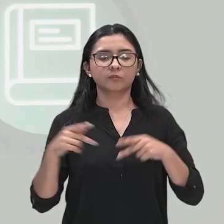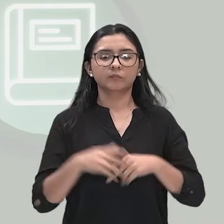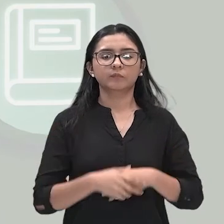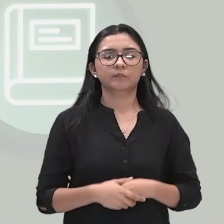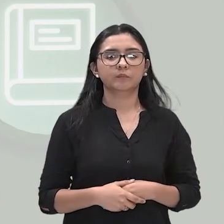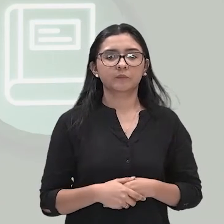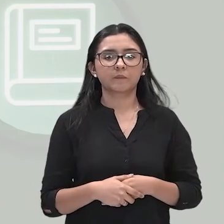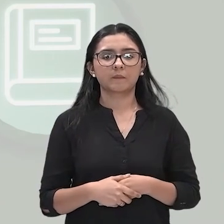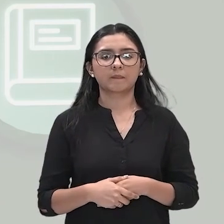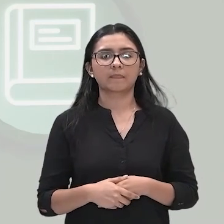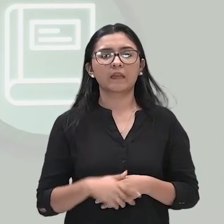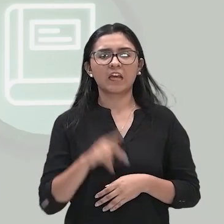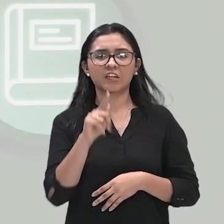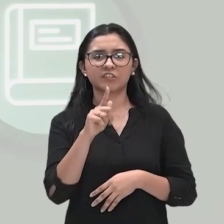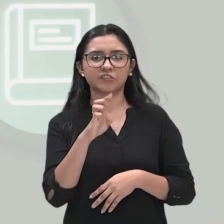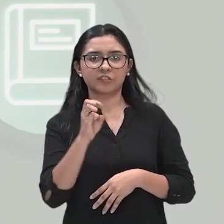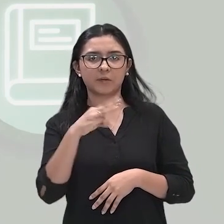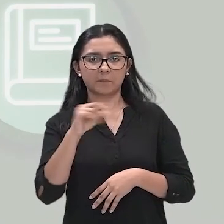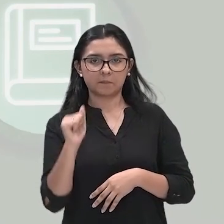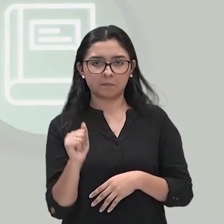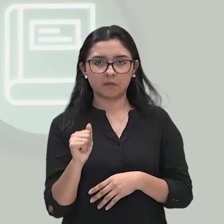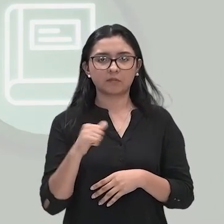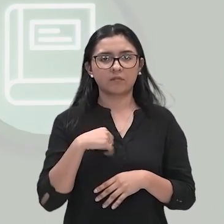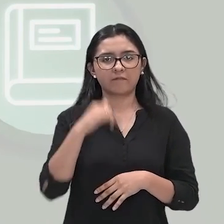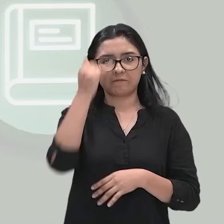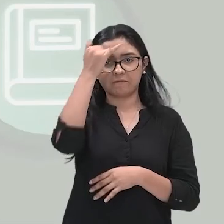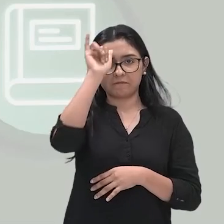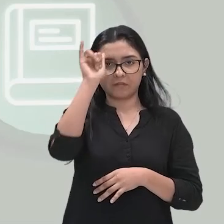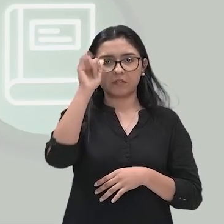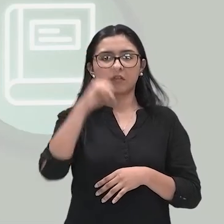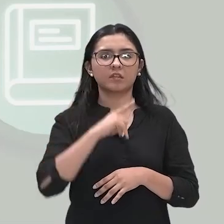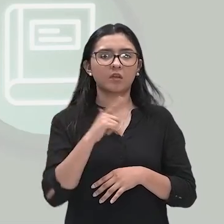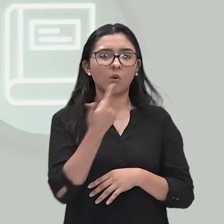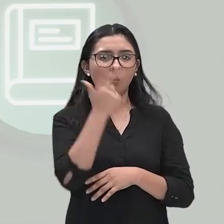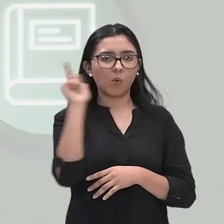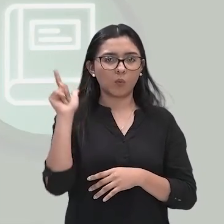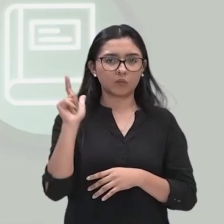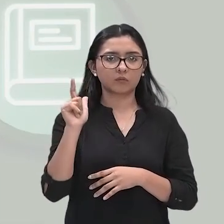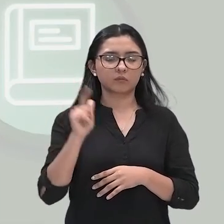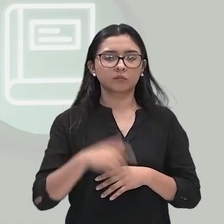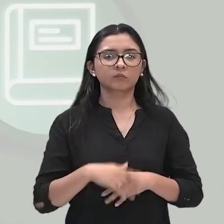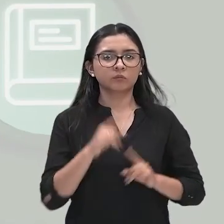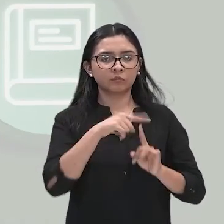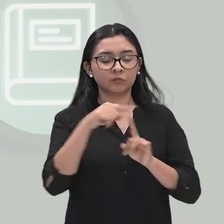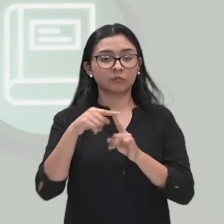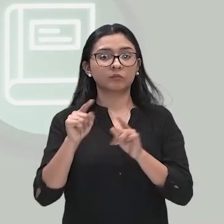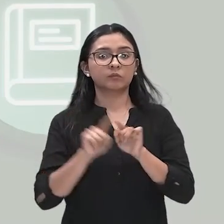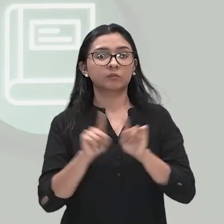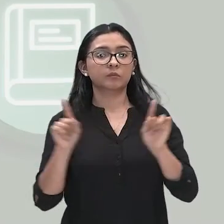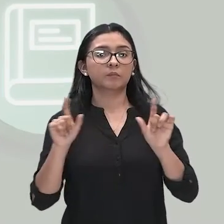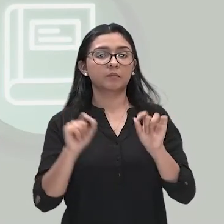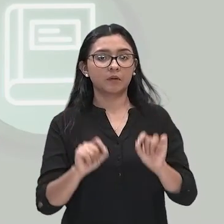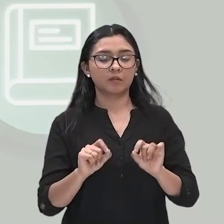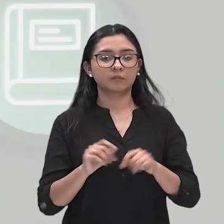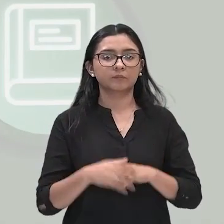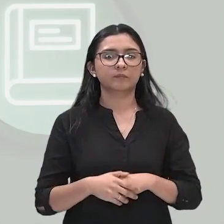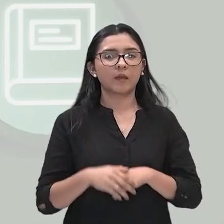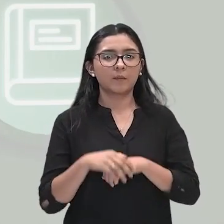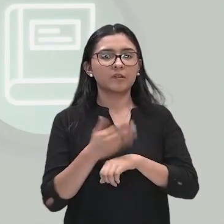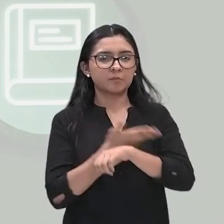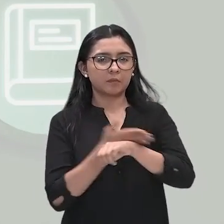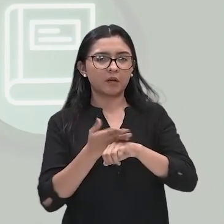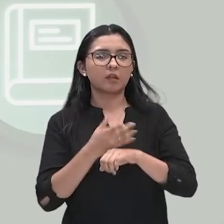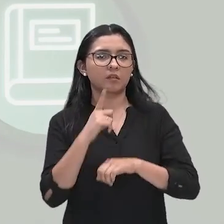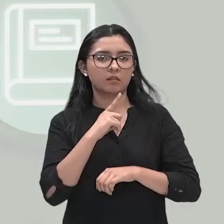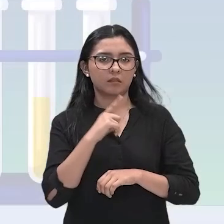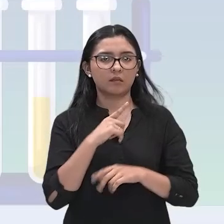puder, evite, né? Porque a gente sabe que a gema ali já tem uma outra composição. Mas a clara, ó, sucesso, tá? Bora dar